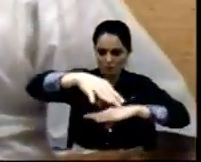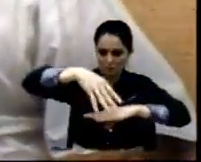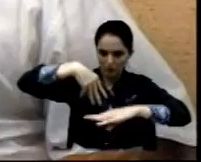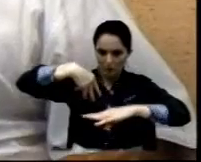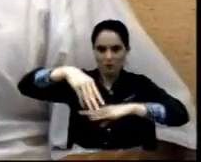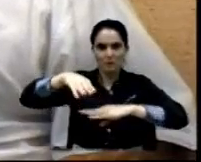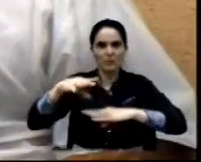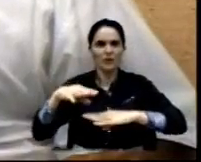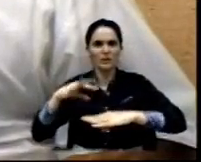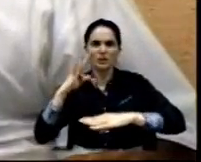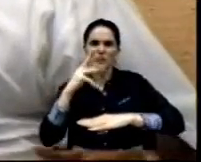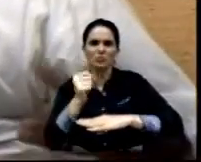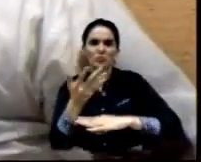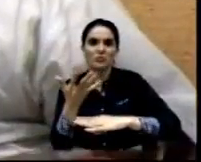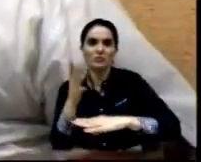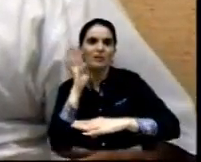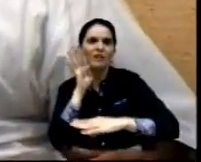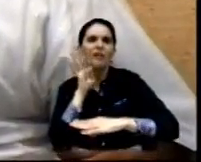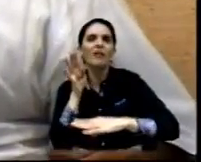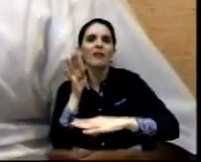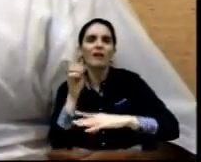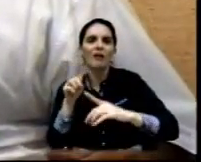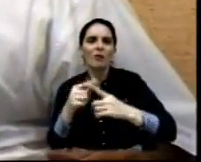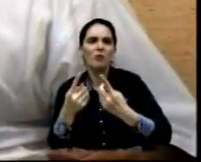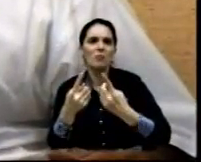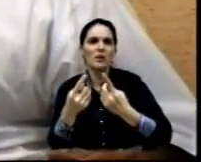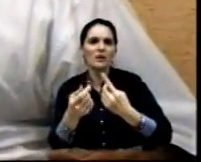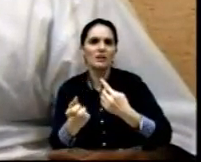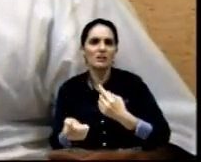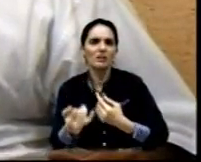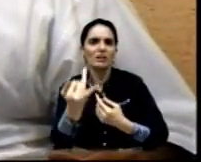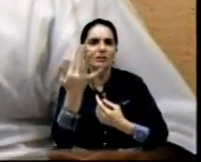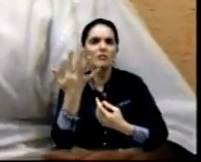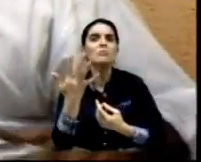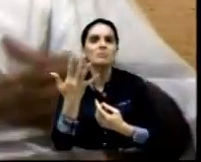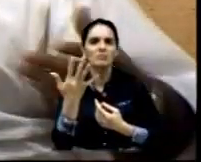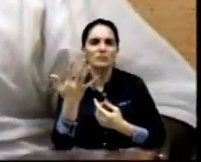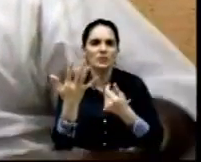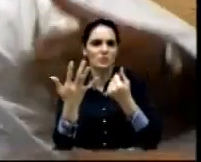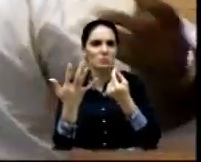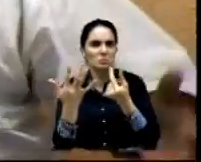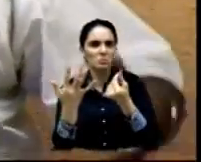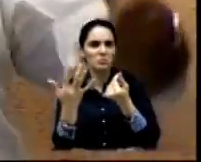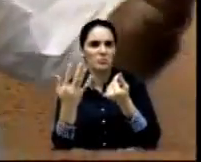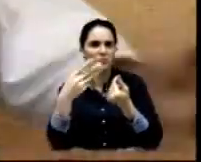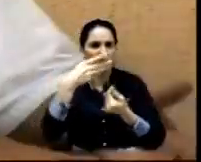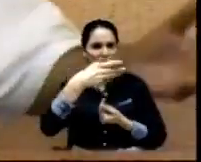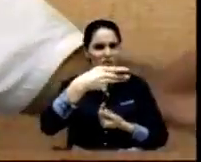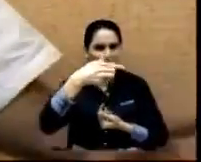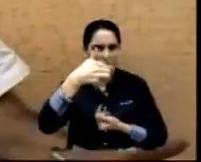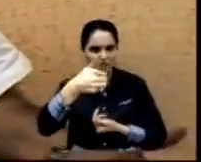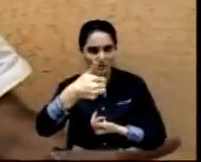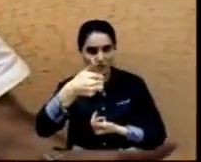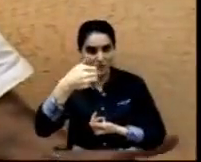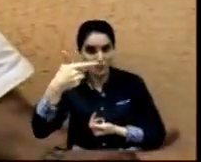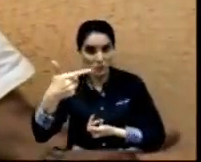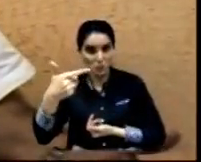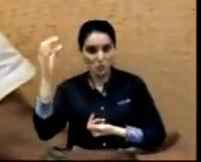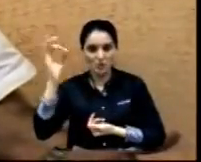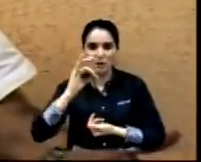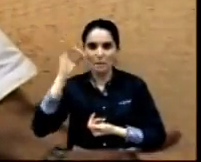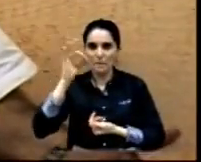Legal. Mas quanto custou a mais esses radares? Custou 312% a mais esses